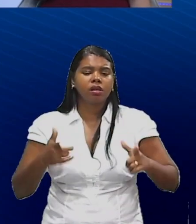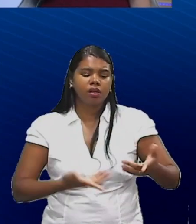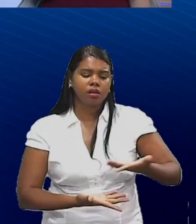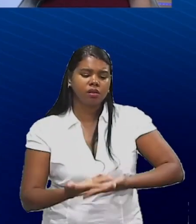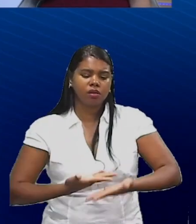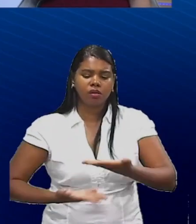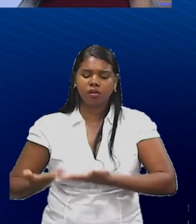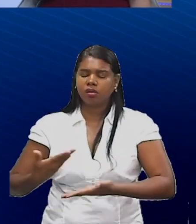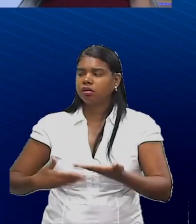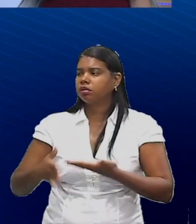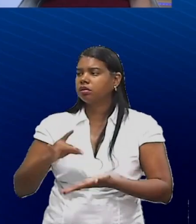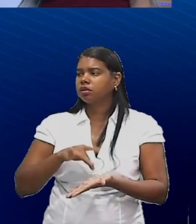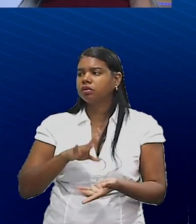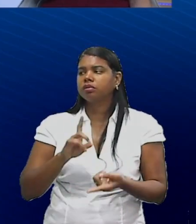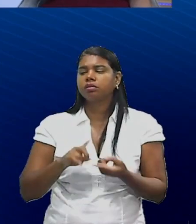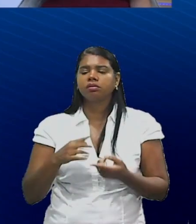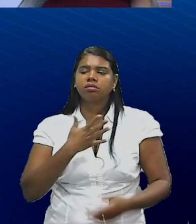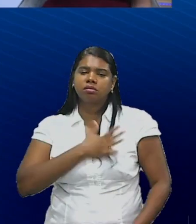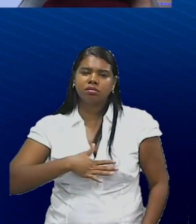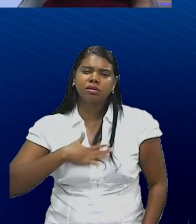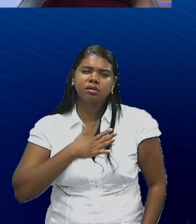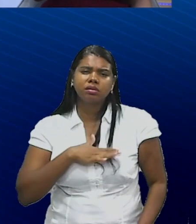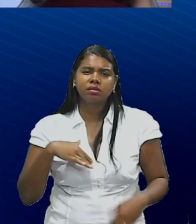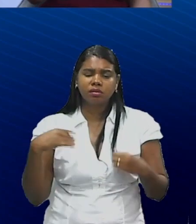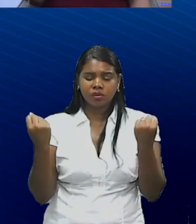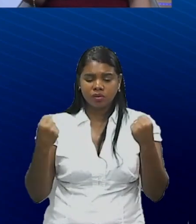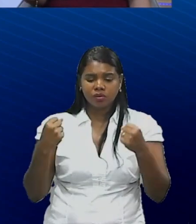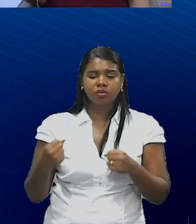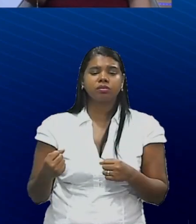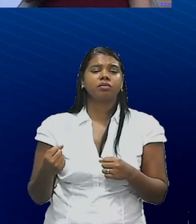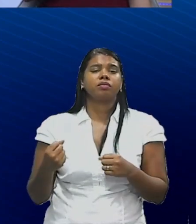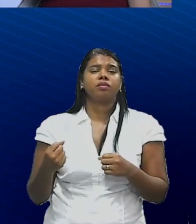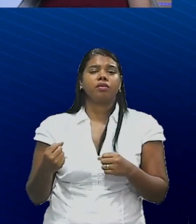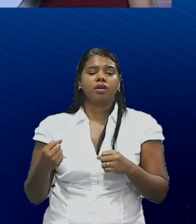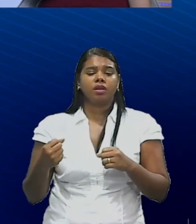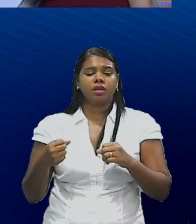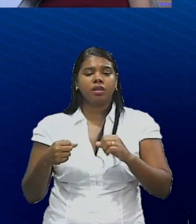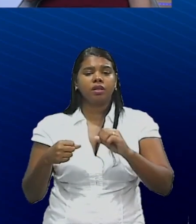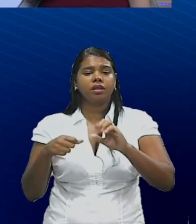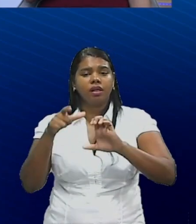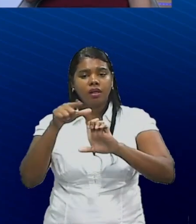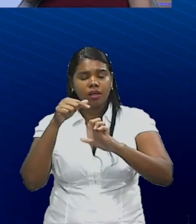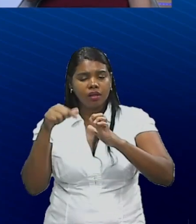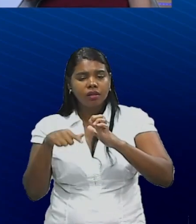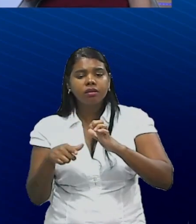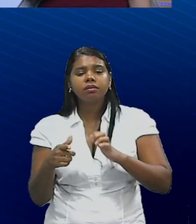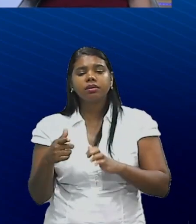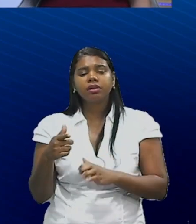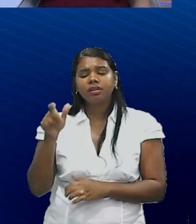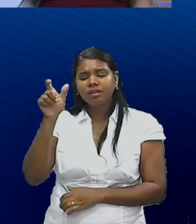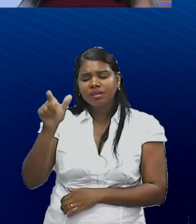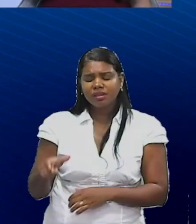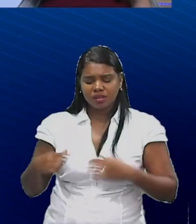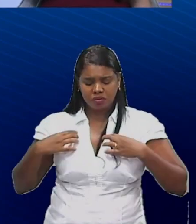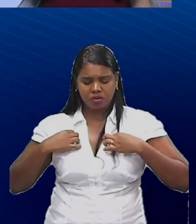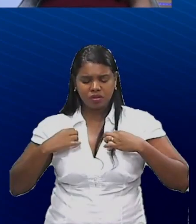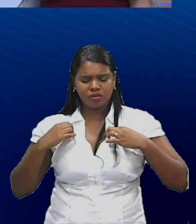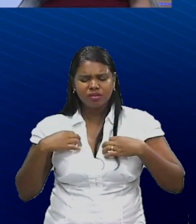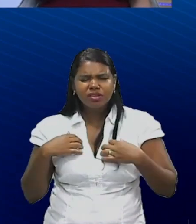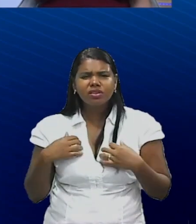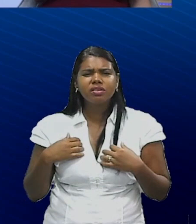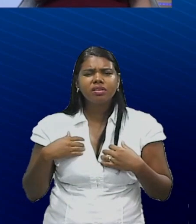serviço. E eu preciso satisfazer as necessidades internas do cliente. O cliente satisfeito, o cliente vestindo a camisa da